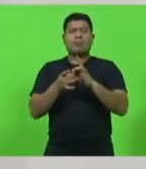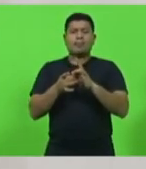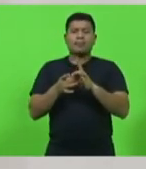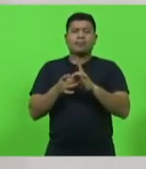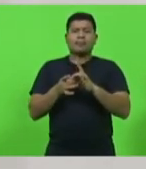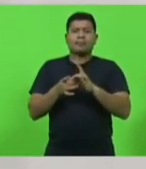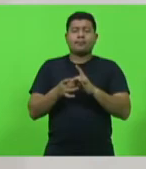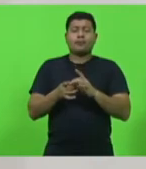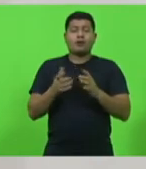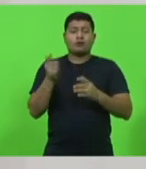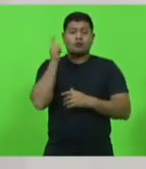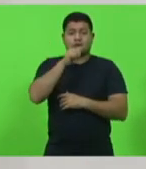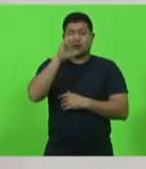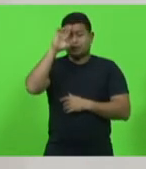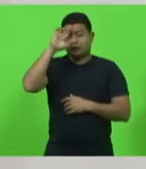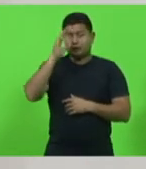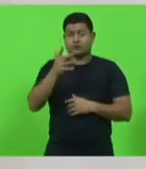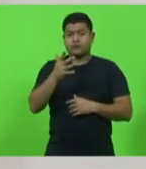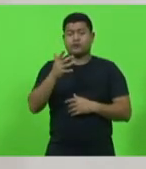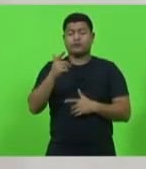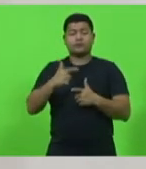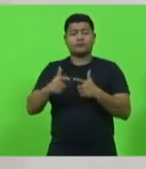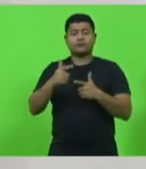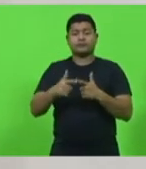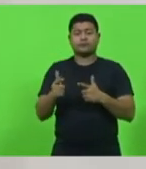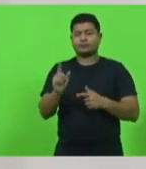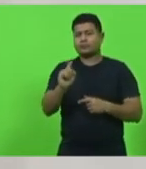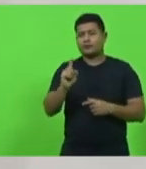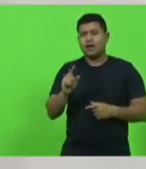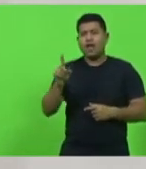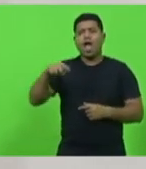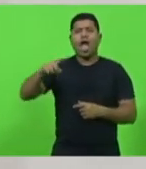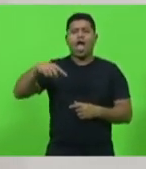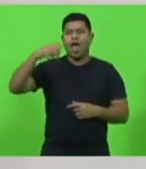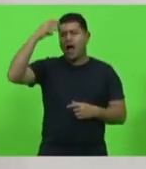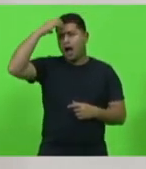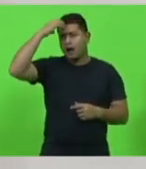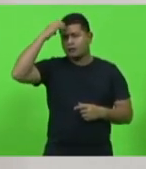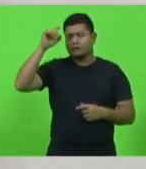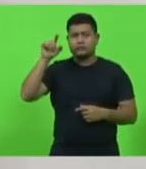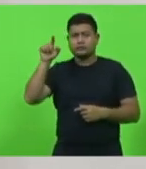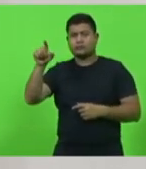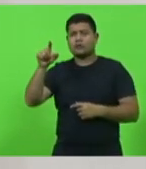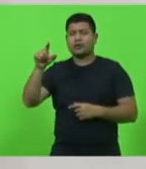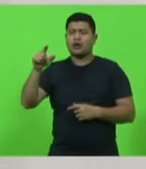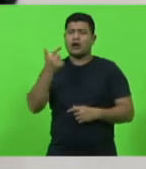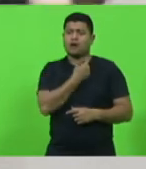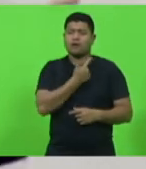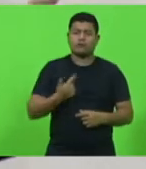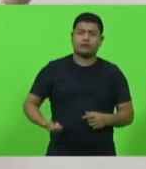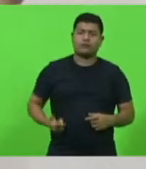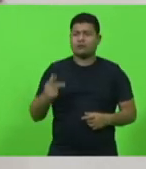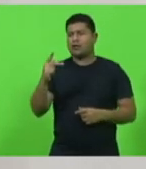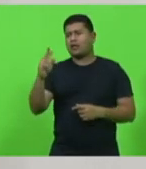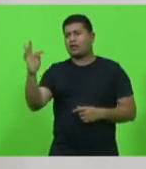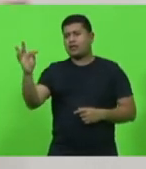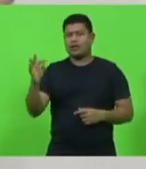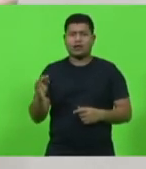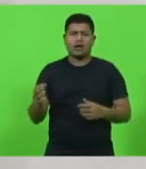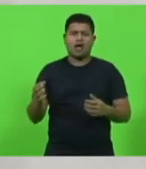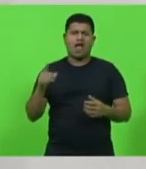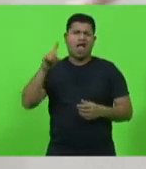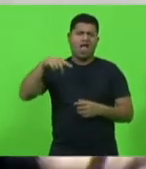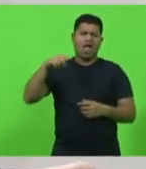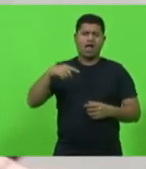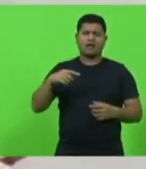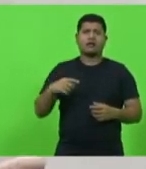resolver o problema. Não, mas é culpa dos governos do PT, ou não é culpa de agora?